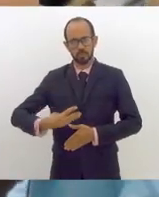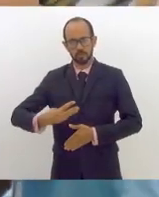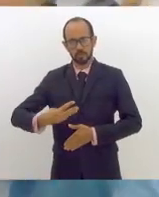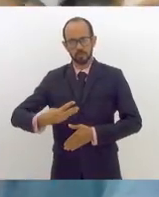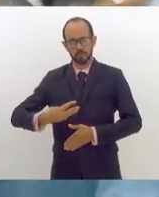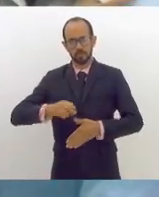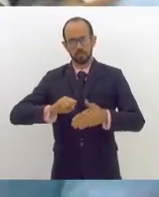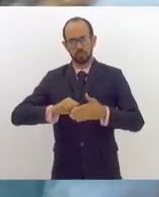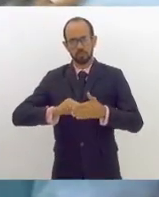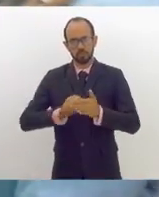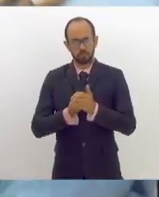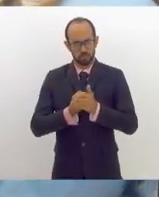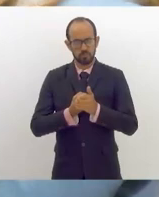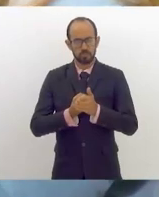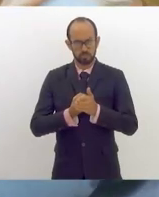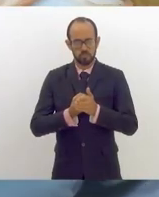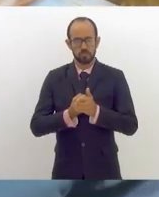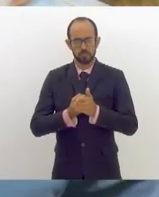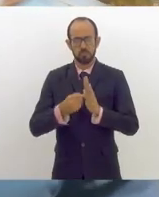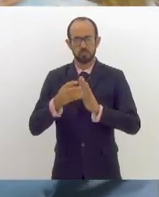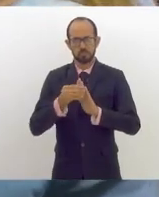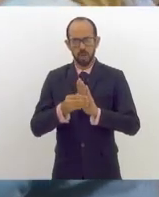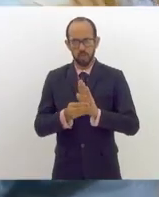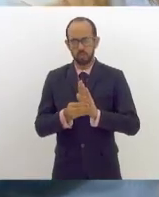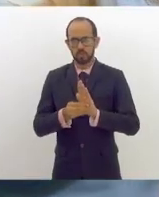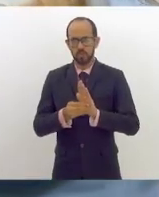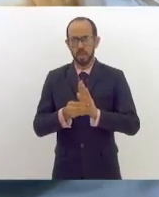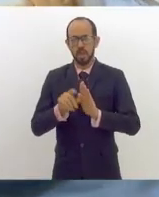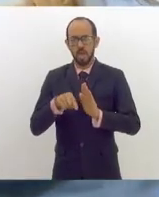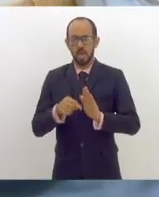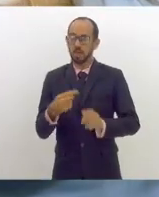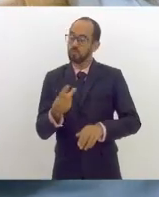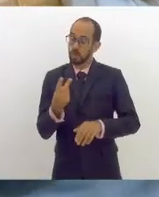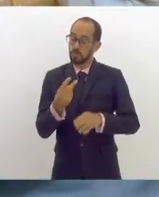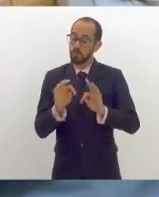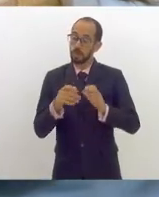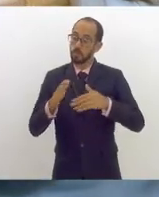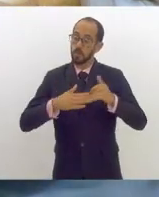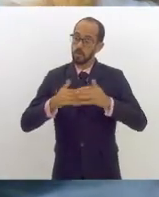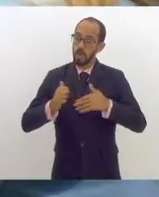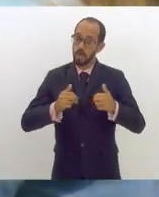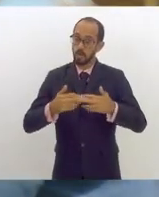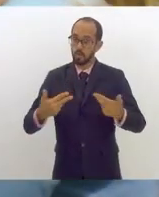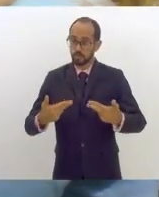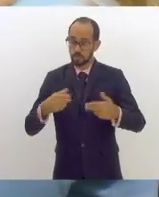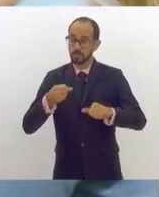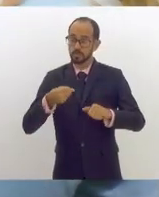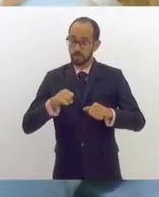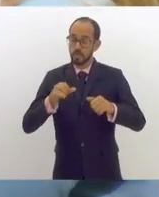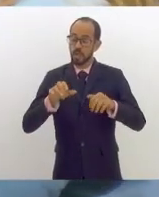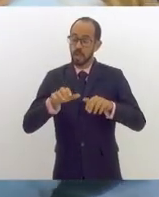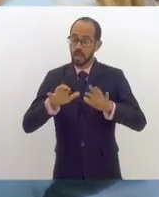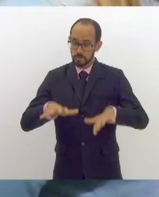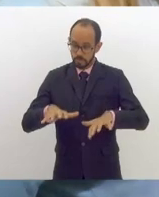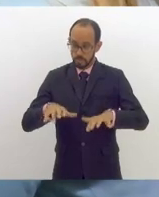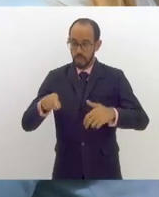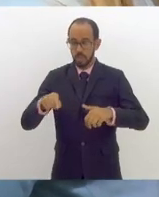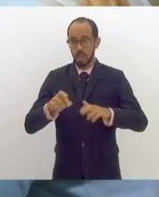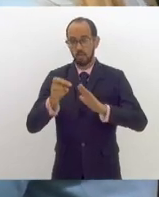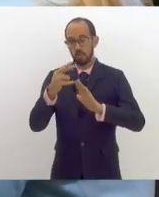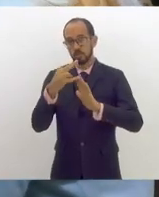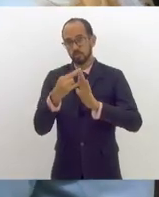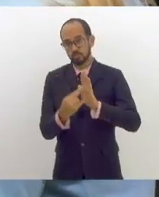vale para tudo mas eu sou um regimentalista se assim diz o Regimento assim